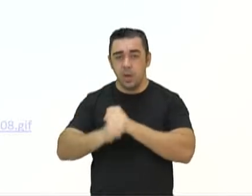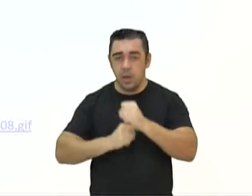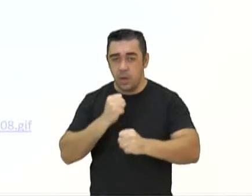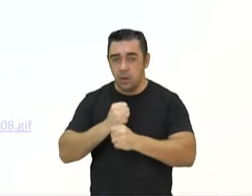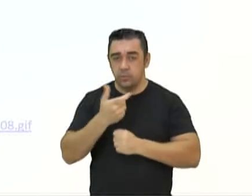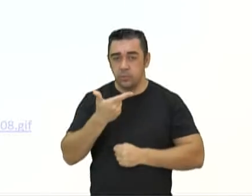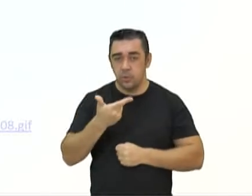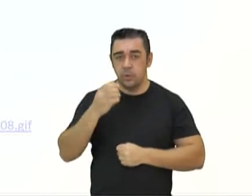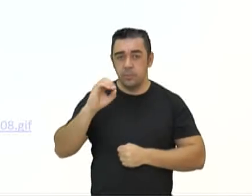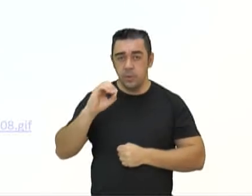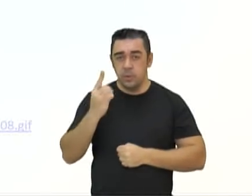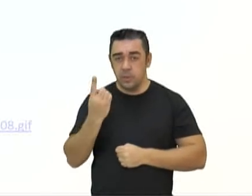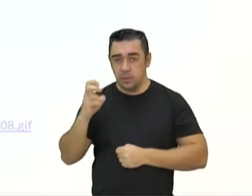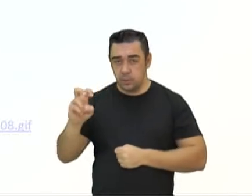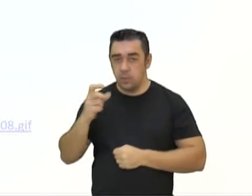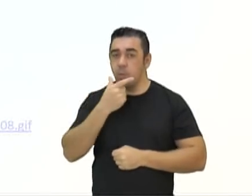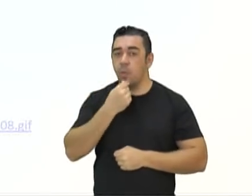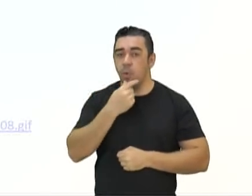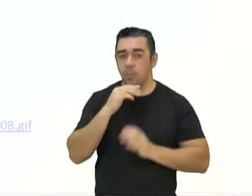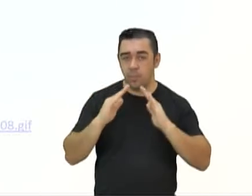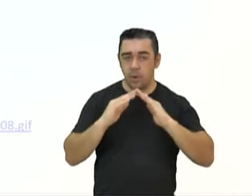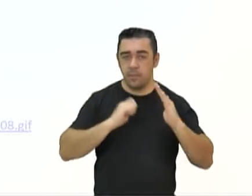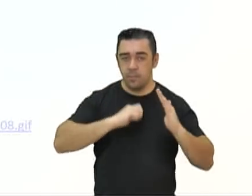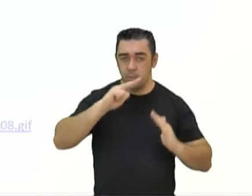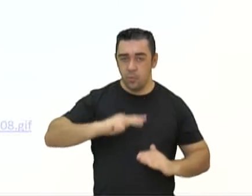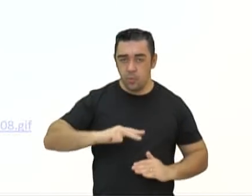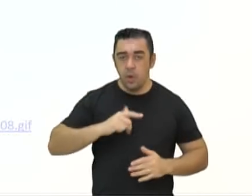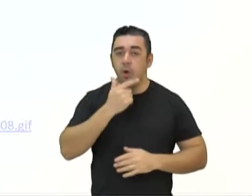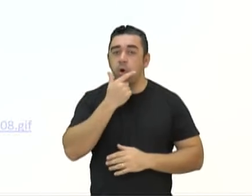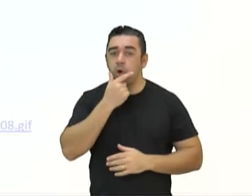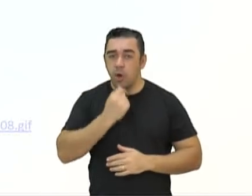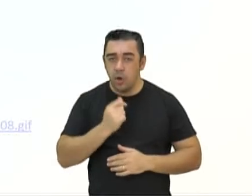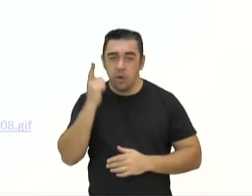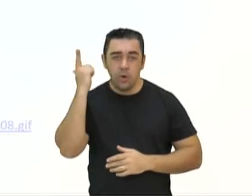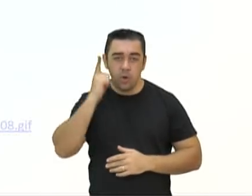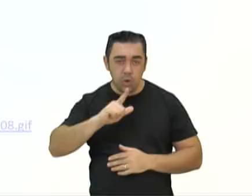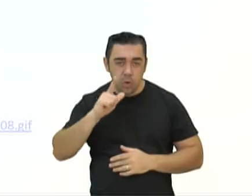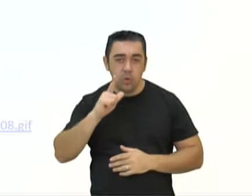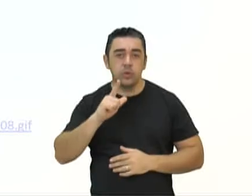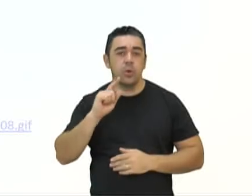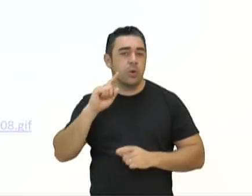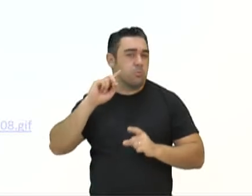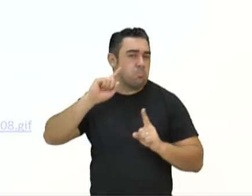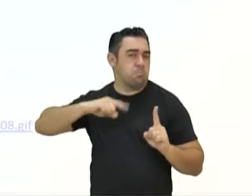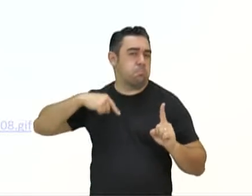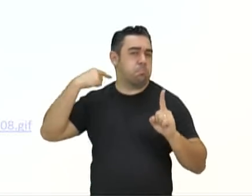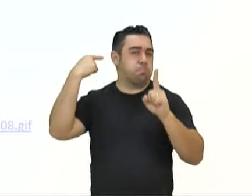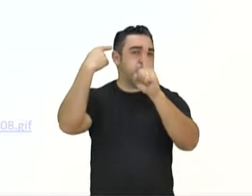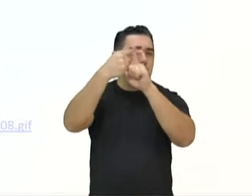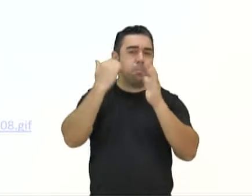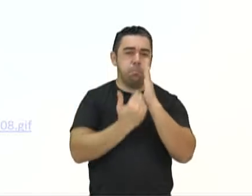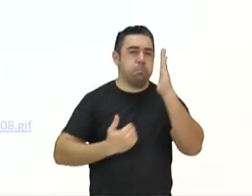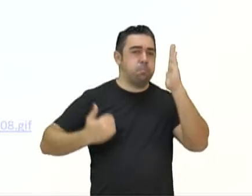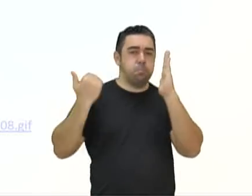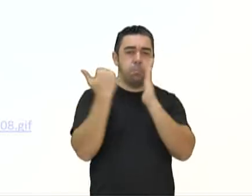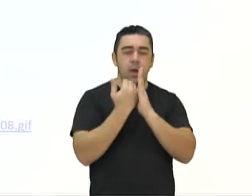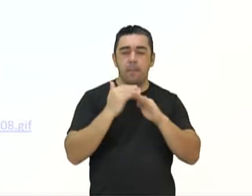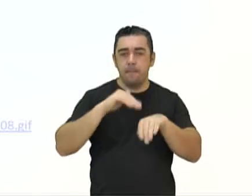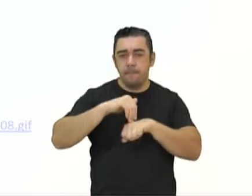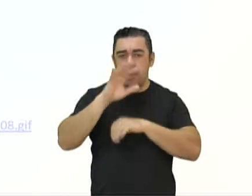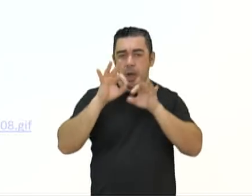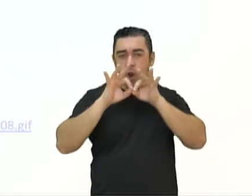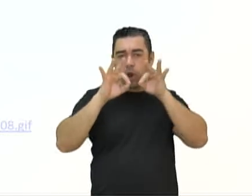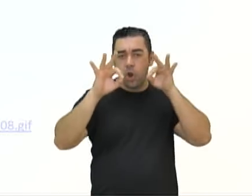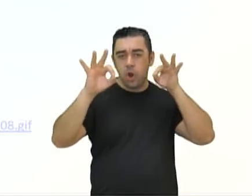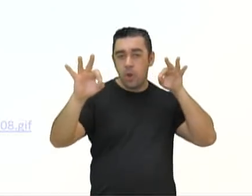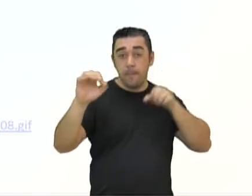O português Francisco Lufinha bateu o recorde mundial de maior percurso de kitesurf